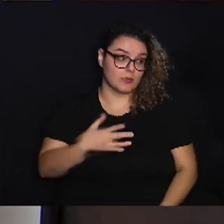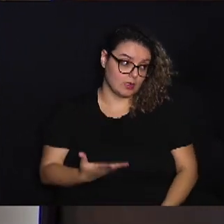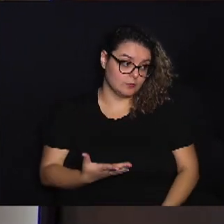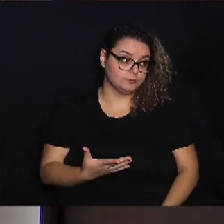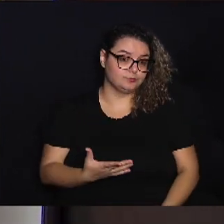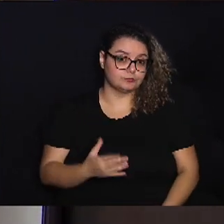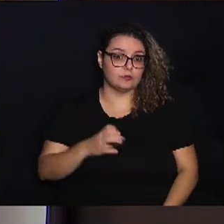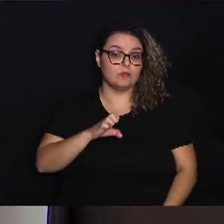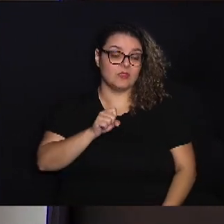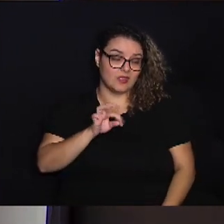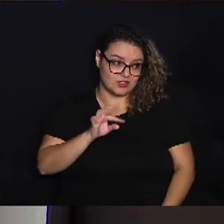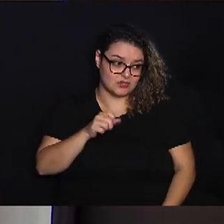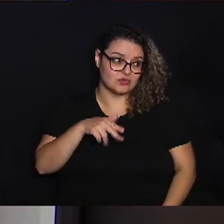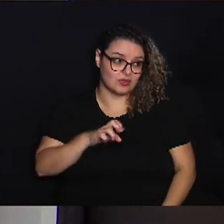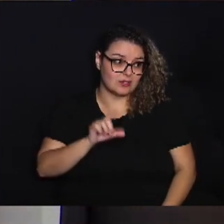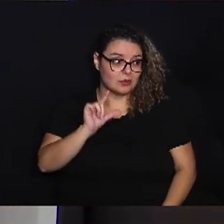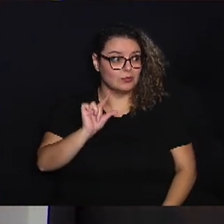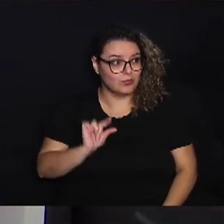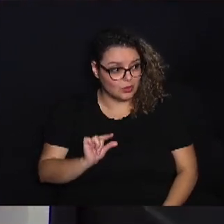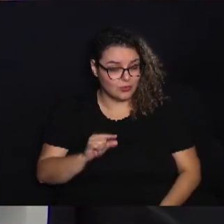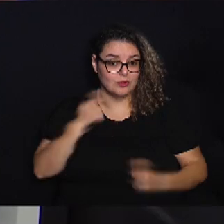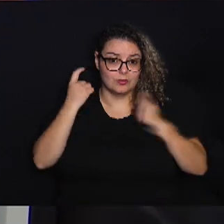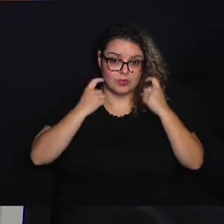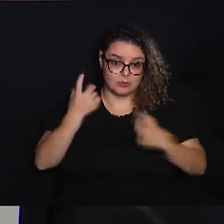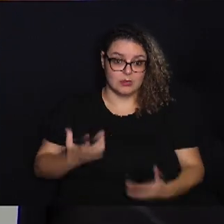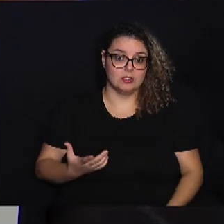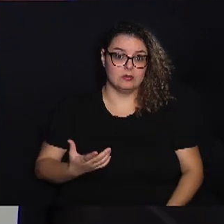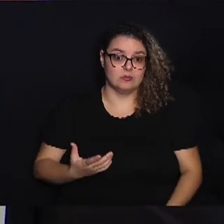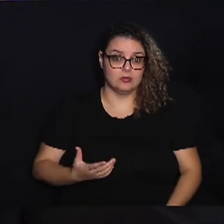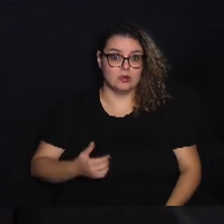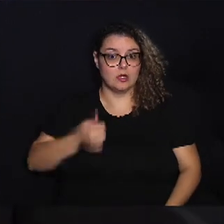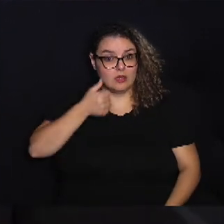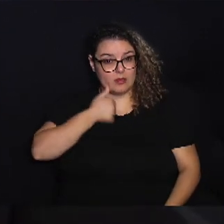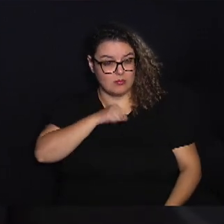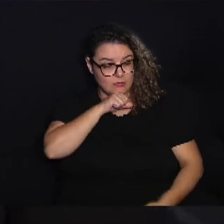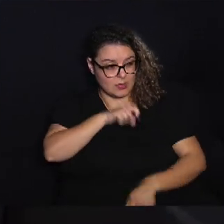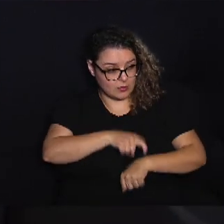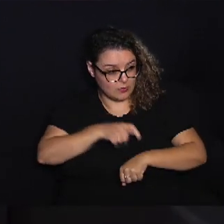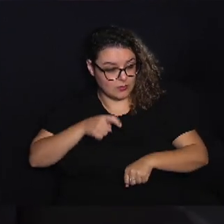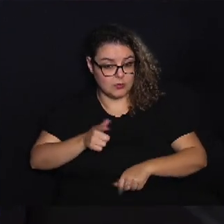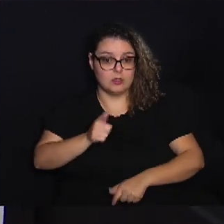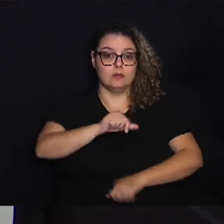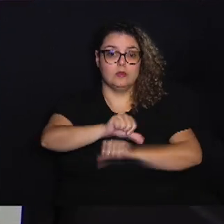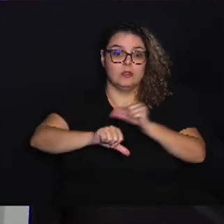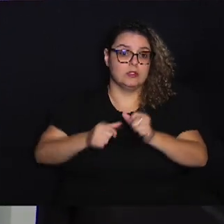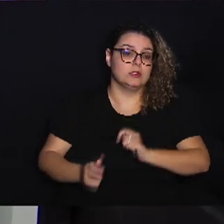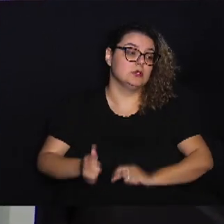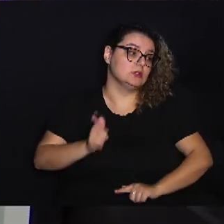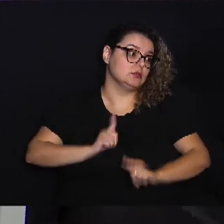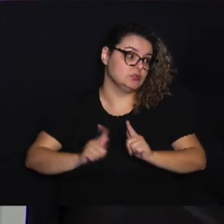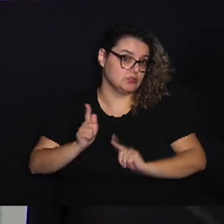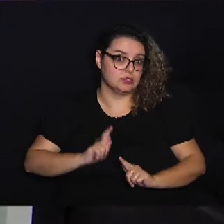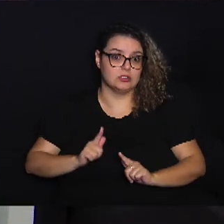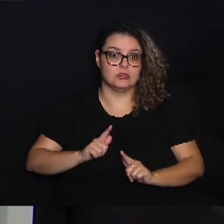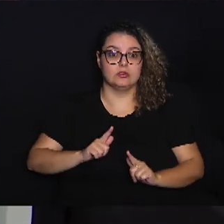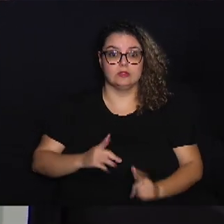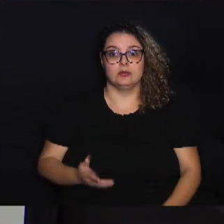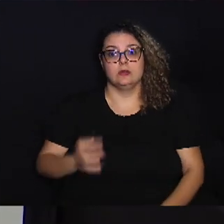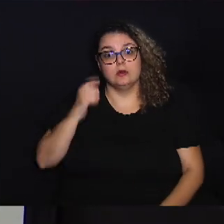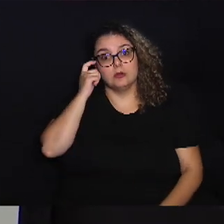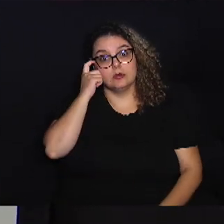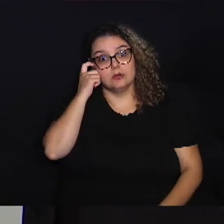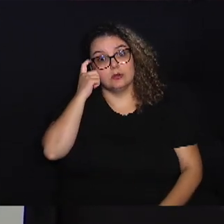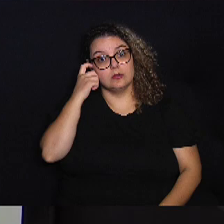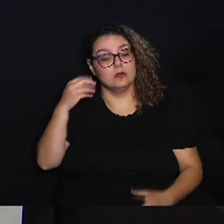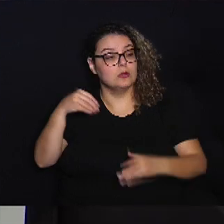continua muito baixo, isso preocupa. A maternidade passa por uma mudança de gestão. Então, com a missão da igreja, com a incorporação